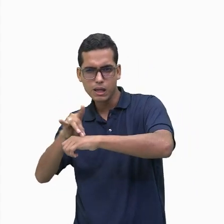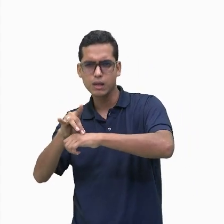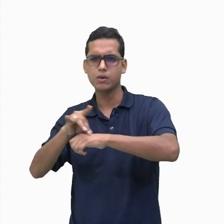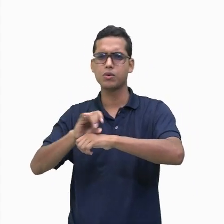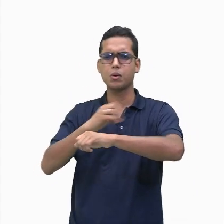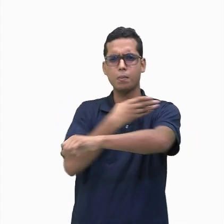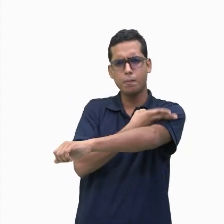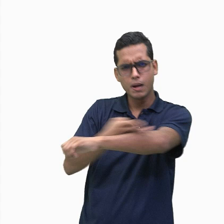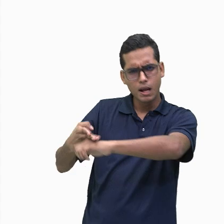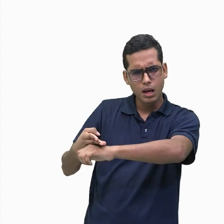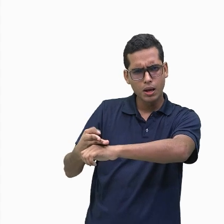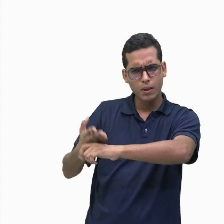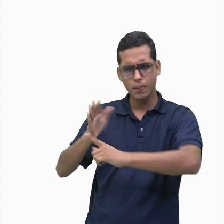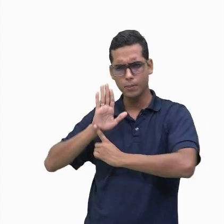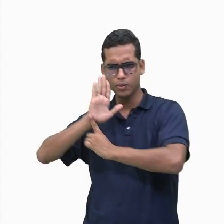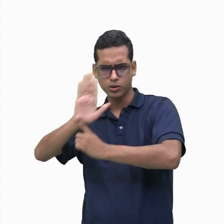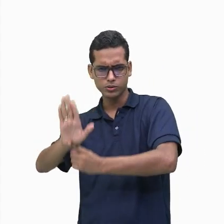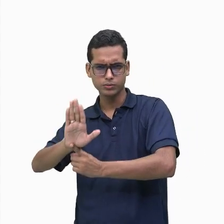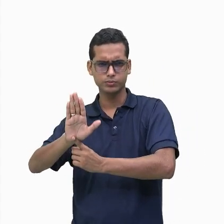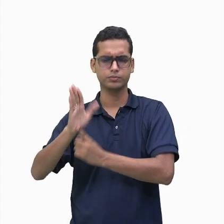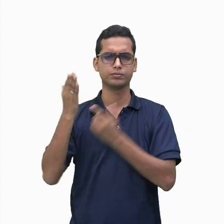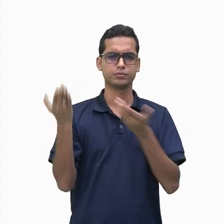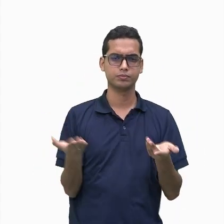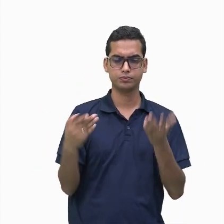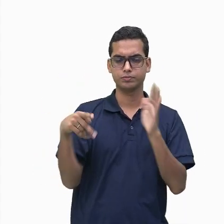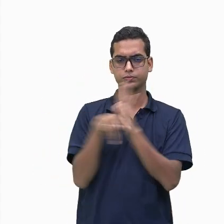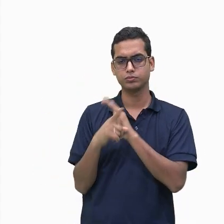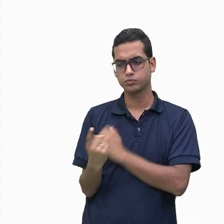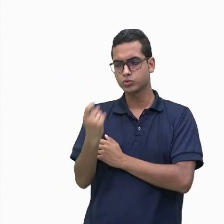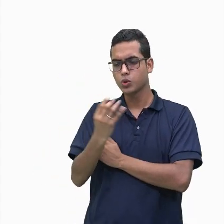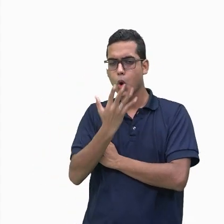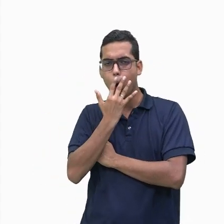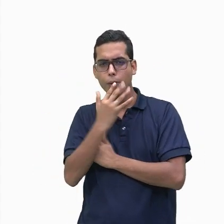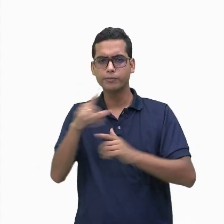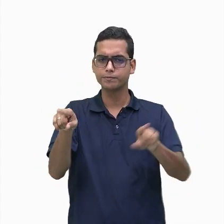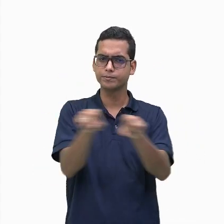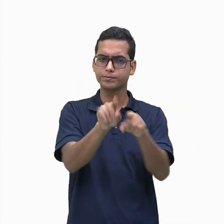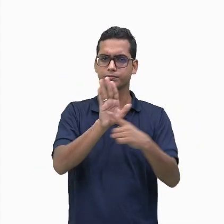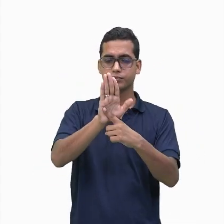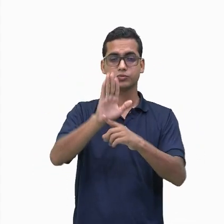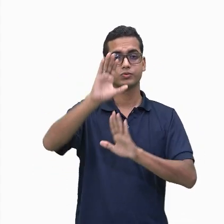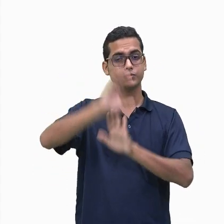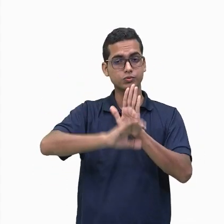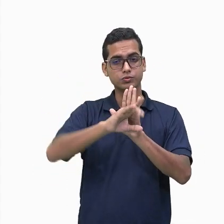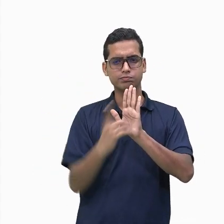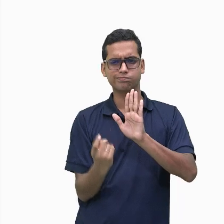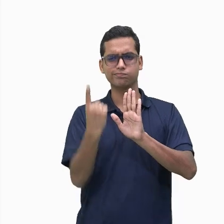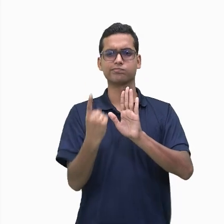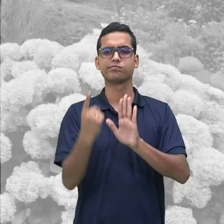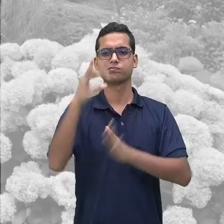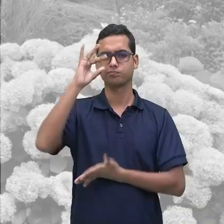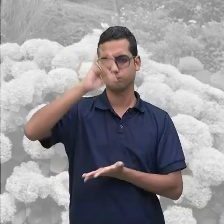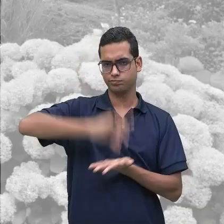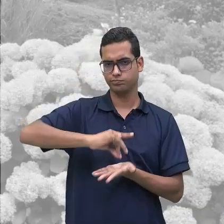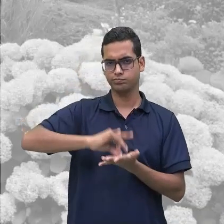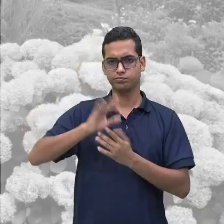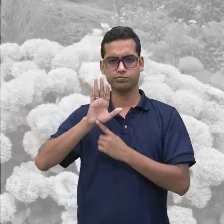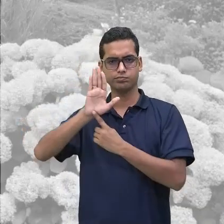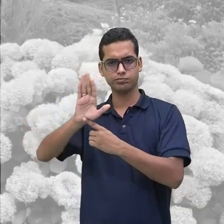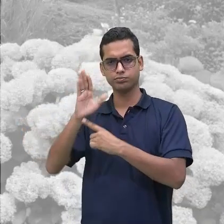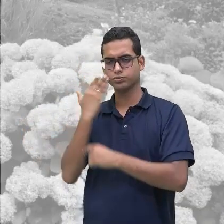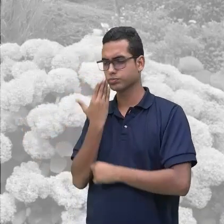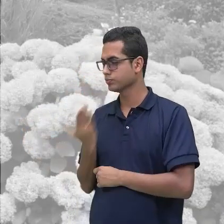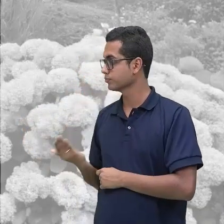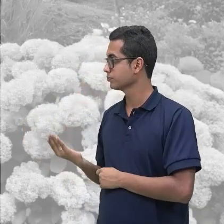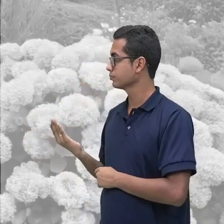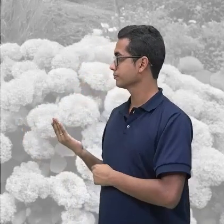tonalidades, certo? Eu trouxe a imagem para vocês justamente para ter esse conceito, que é uma única cor, certo?